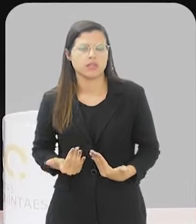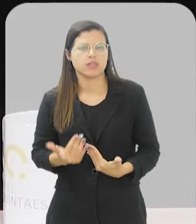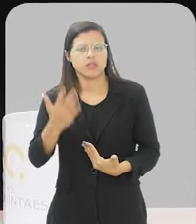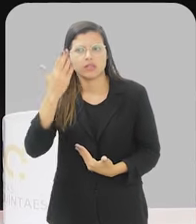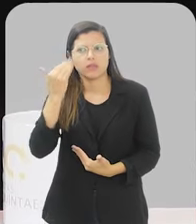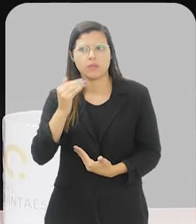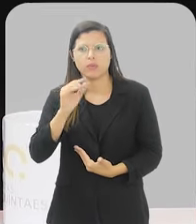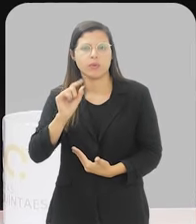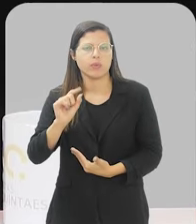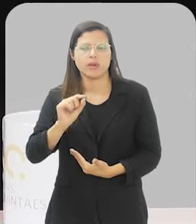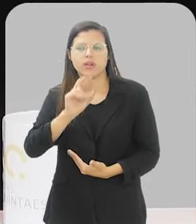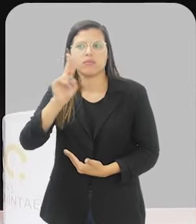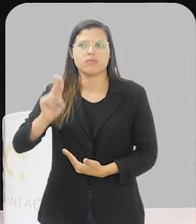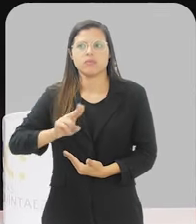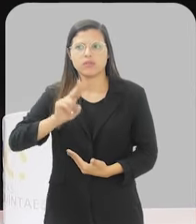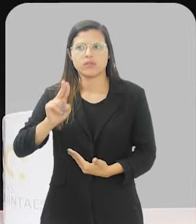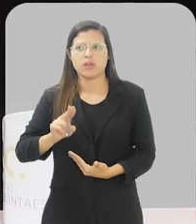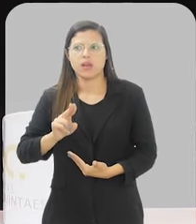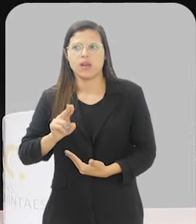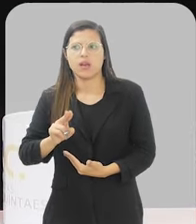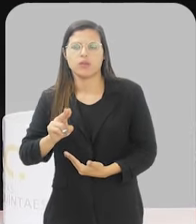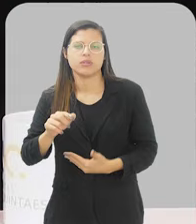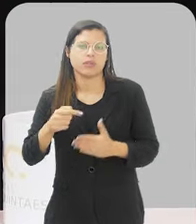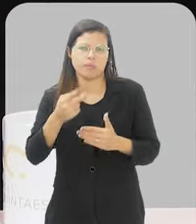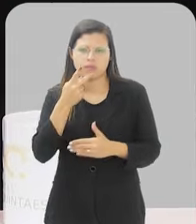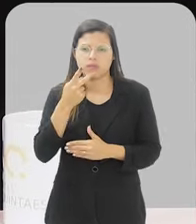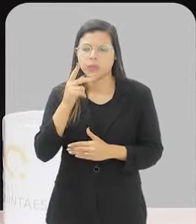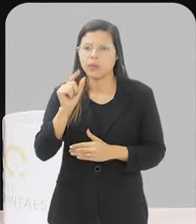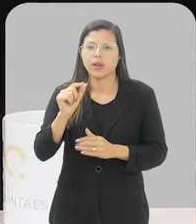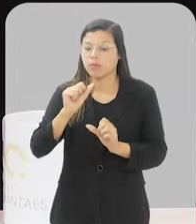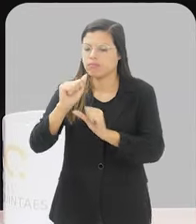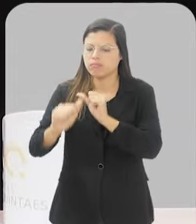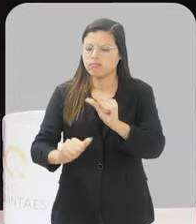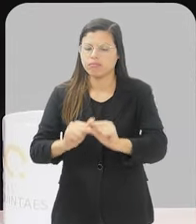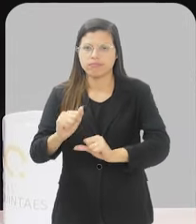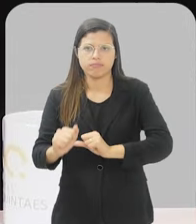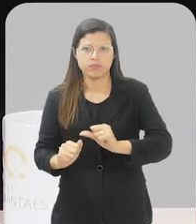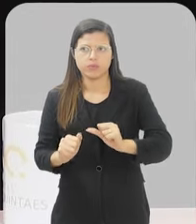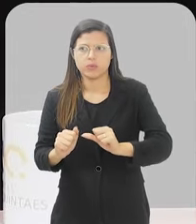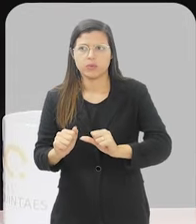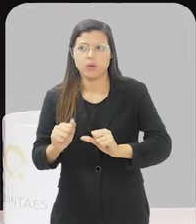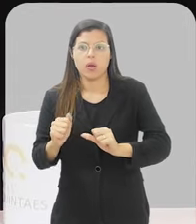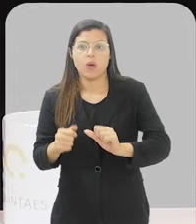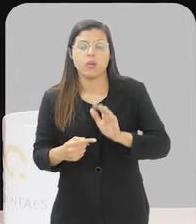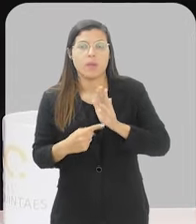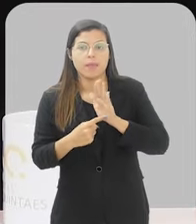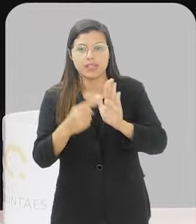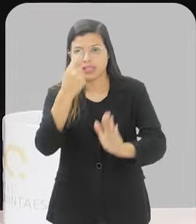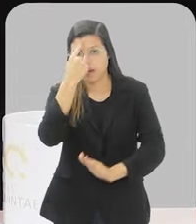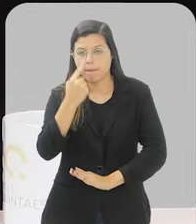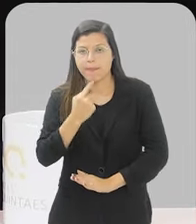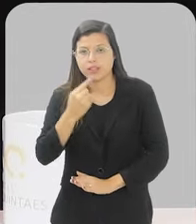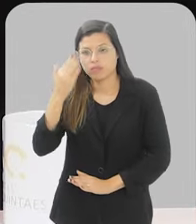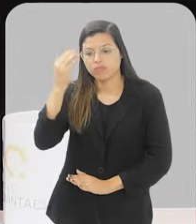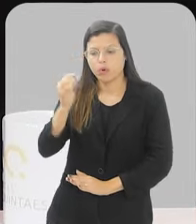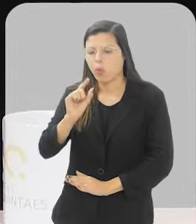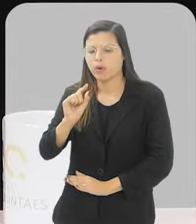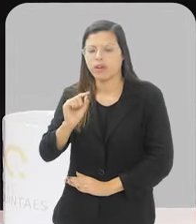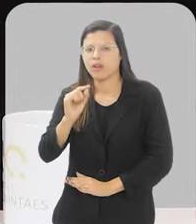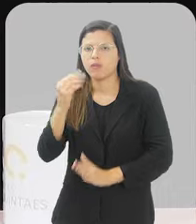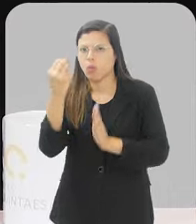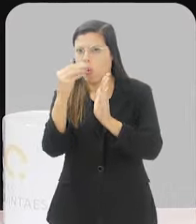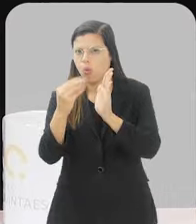ver o que, que vai ser usado. Você me diz, me fala o que, que mudou, o que não mudou, para quando aparecer a imagem, eu saber o que eu vou